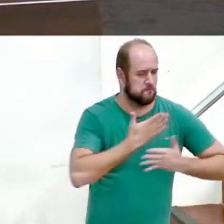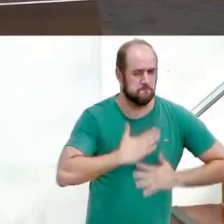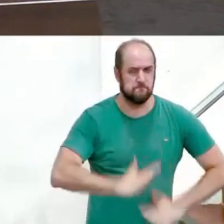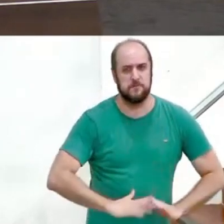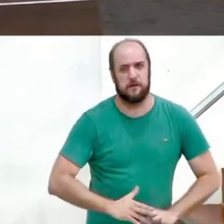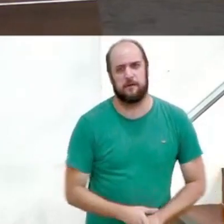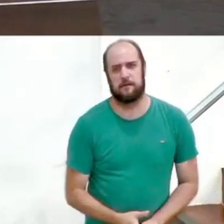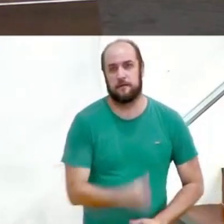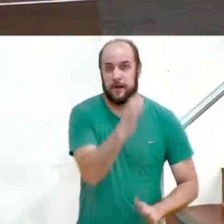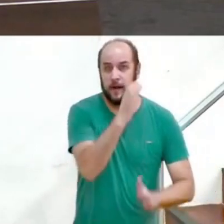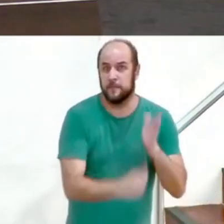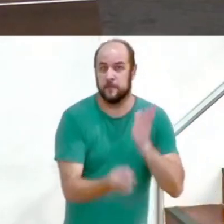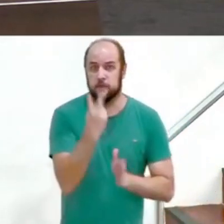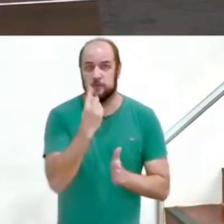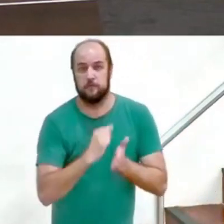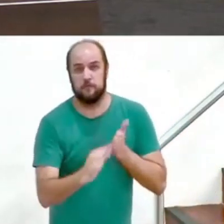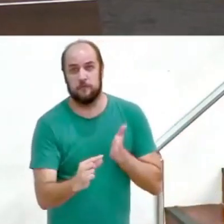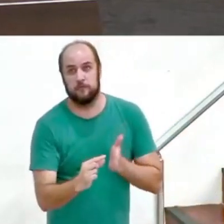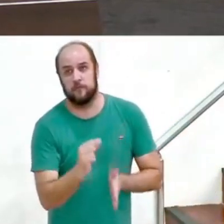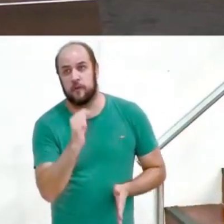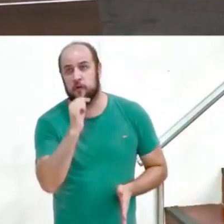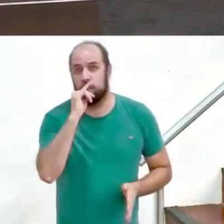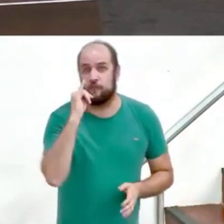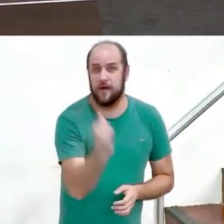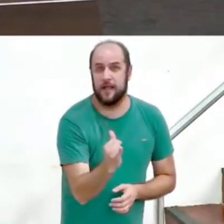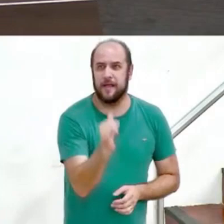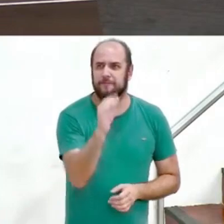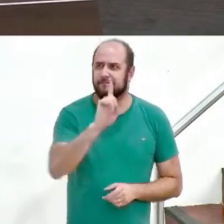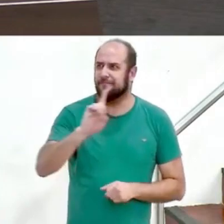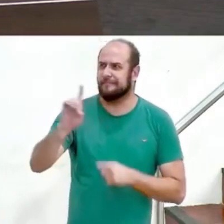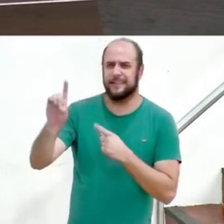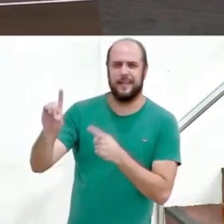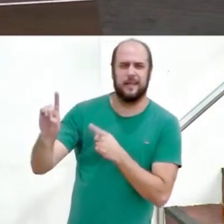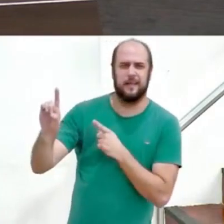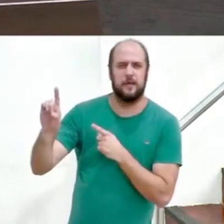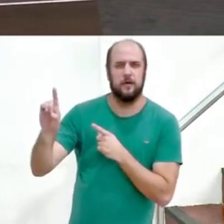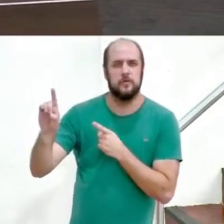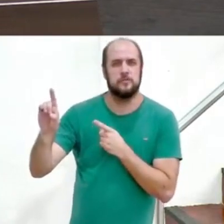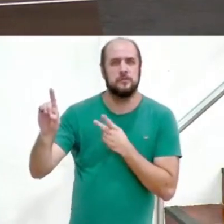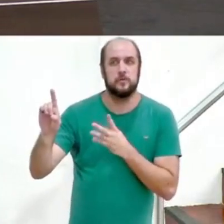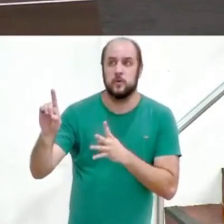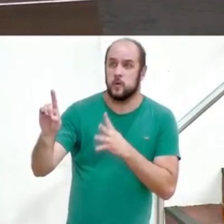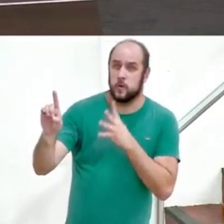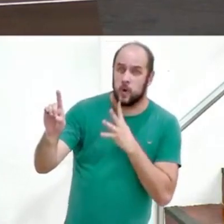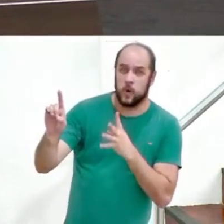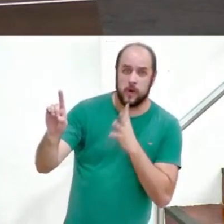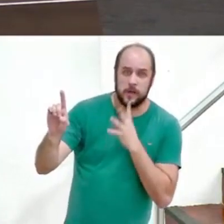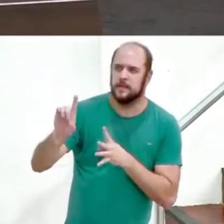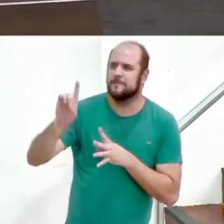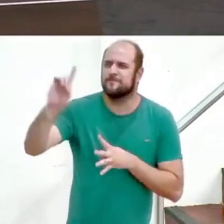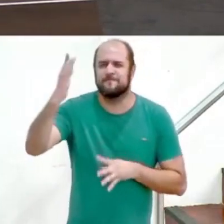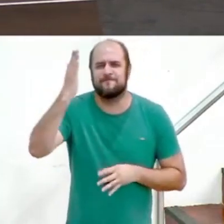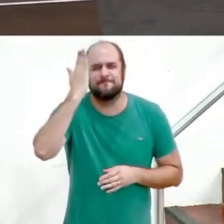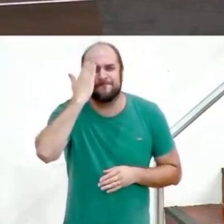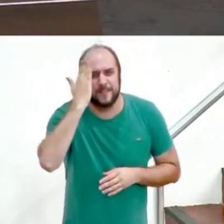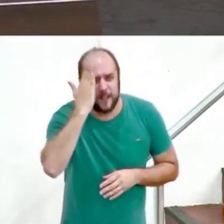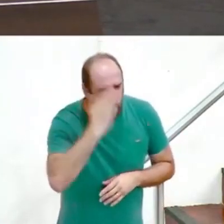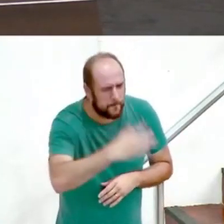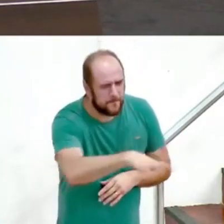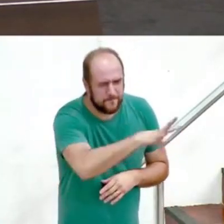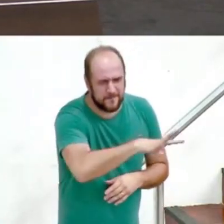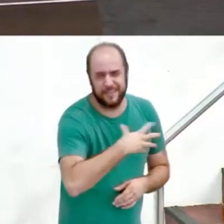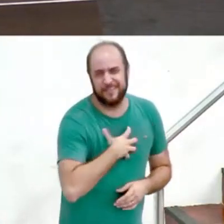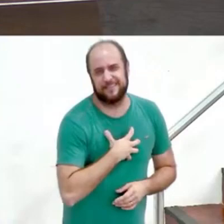capítulo 2 nos fala então de um Deus que conhece ou que sabe o que eles estão